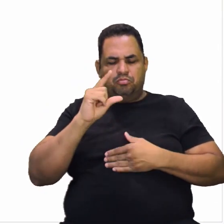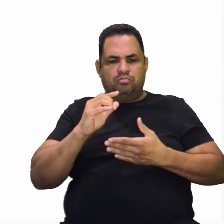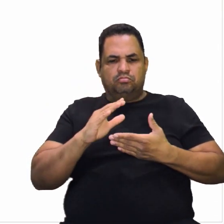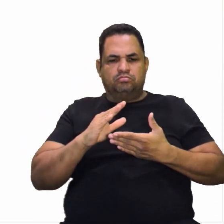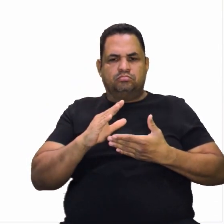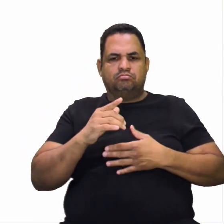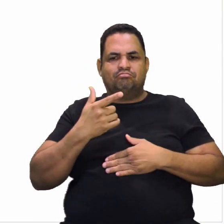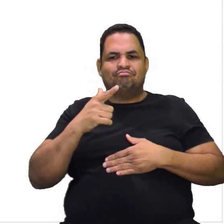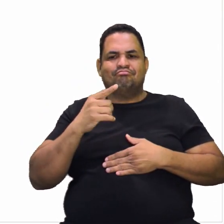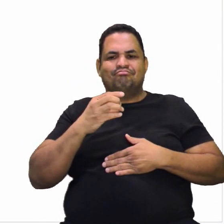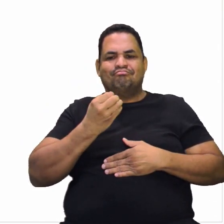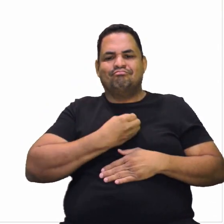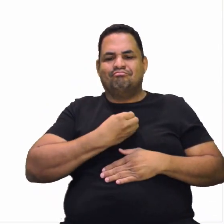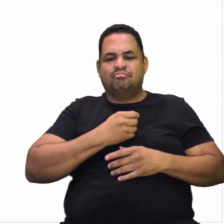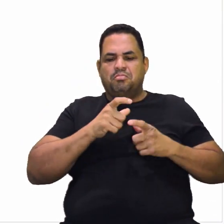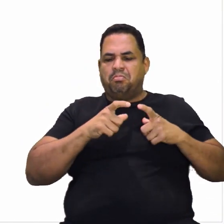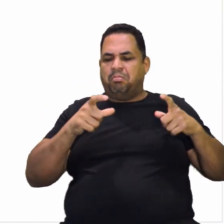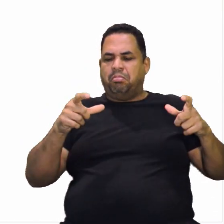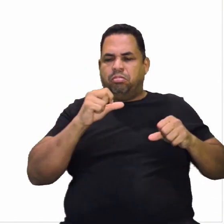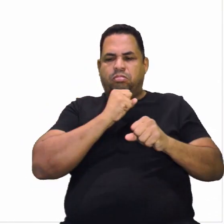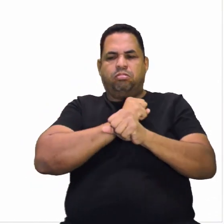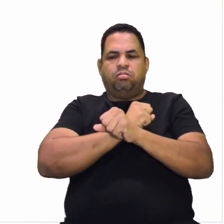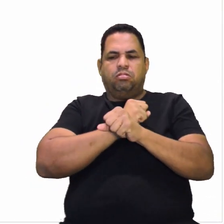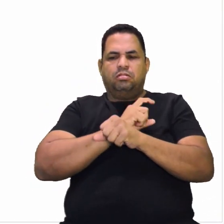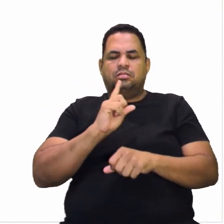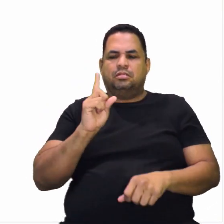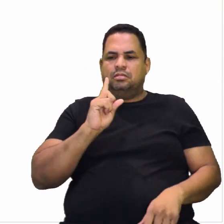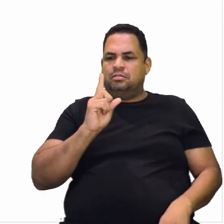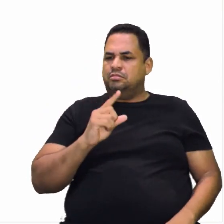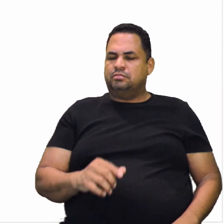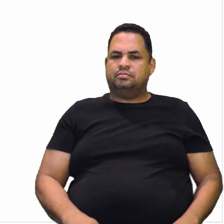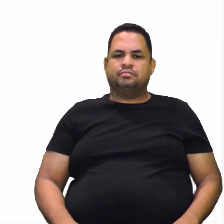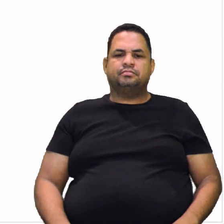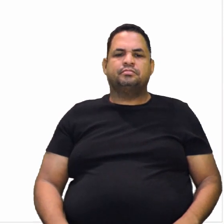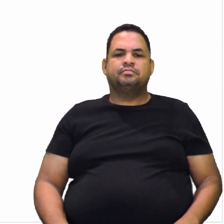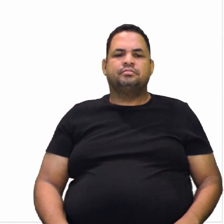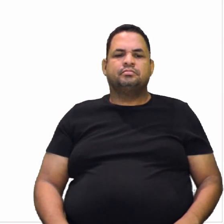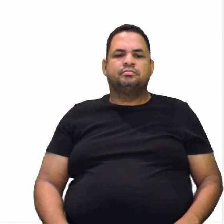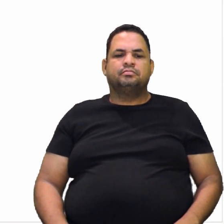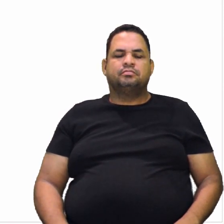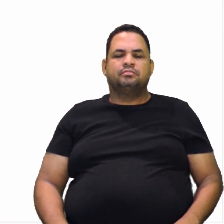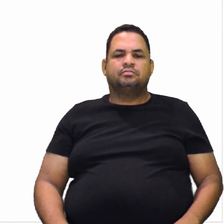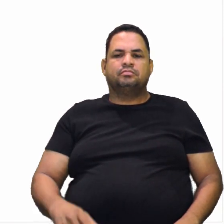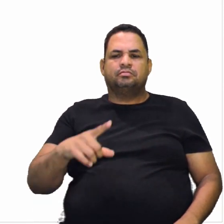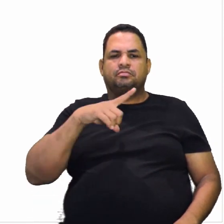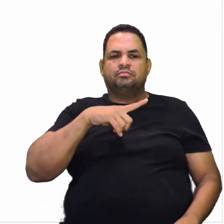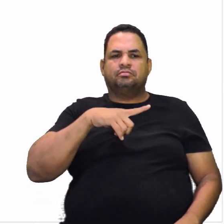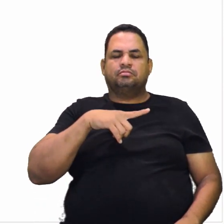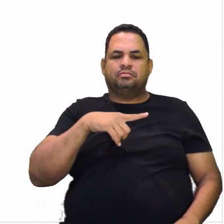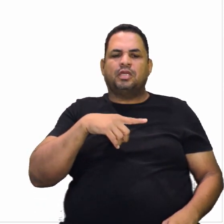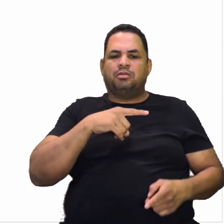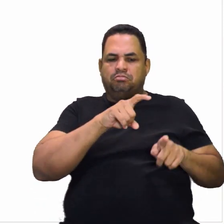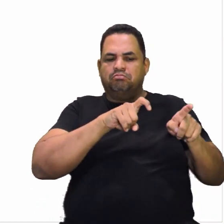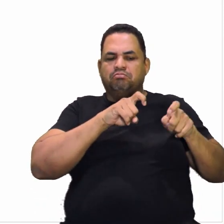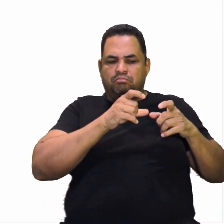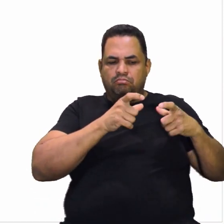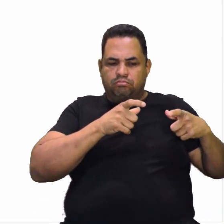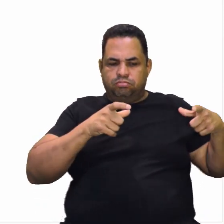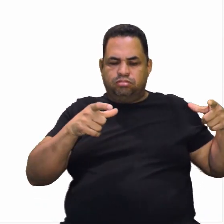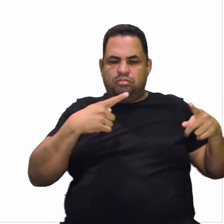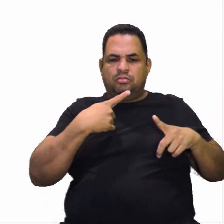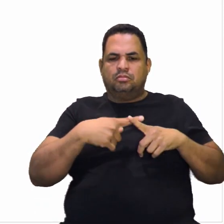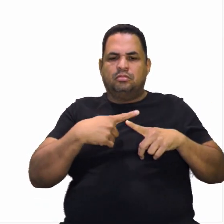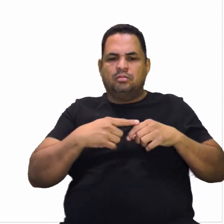não tinham um número muito grande de escravos como se mostra nos filmes. Mas tinha um número grande de camponeses, devido às